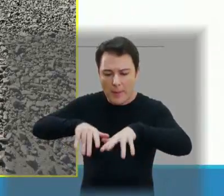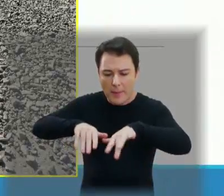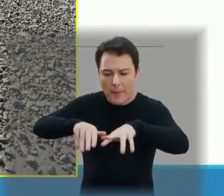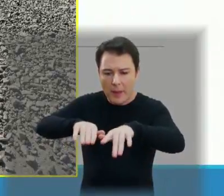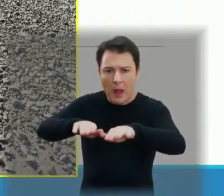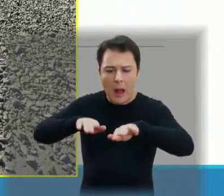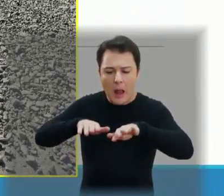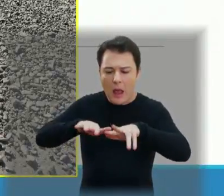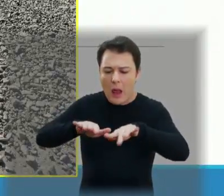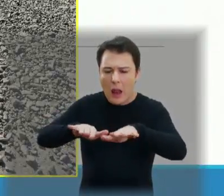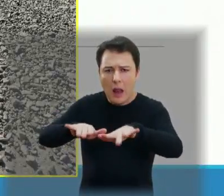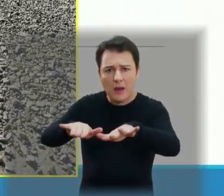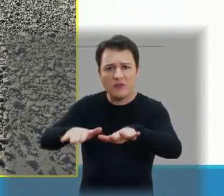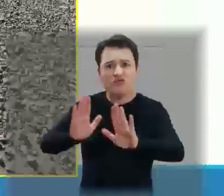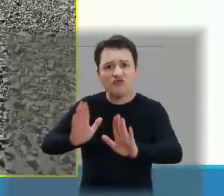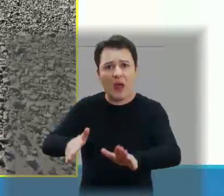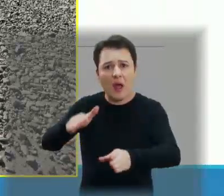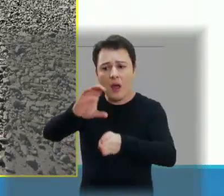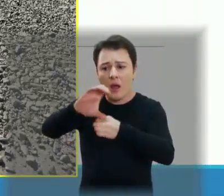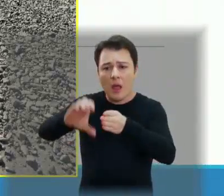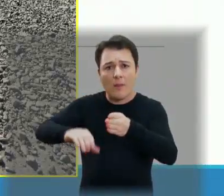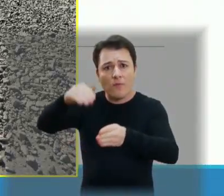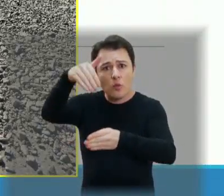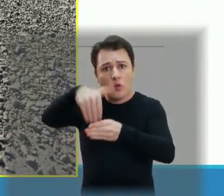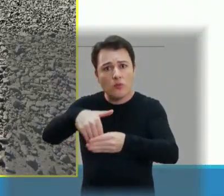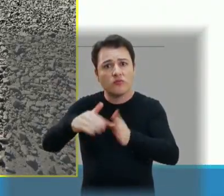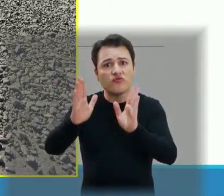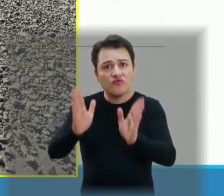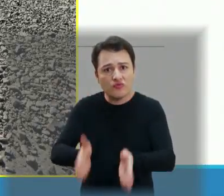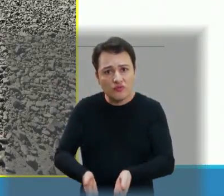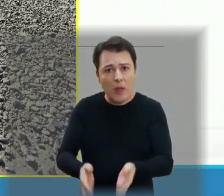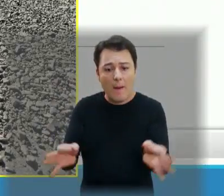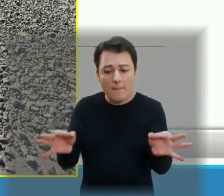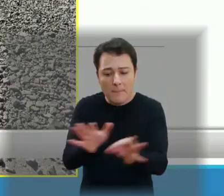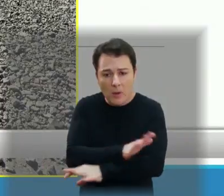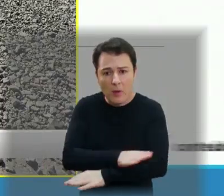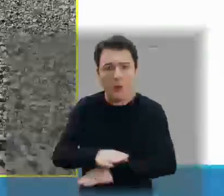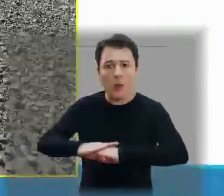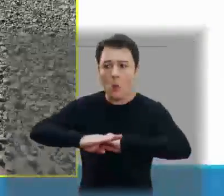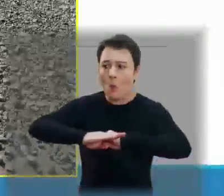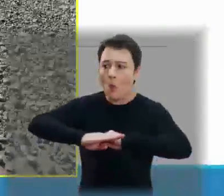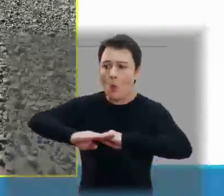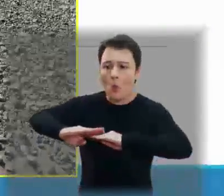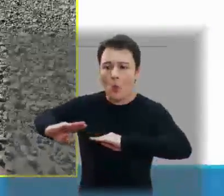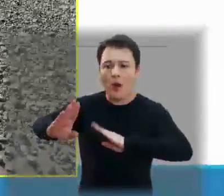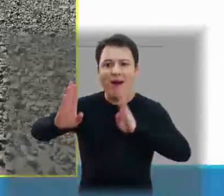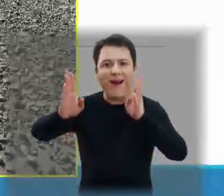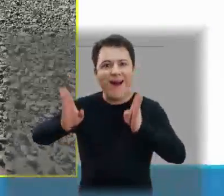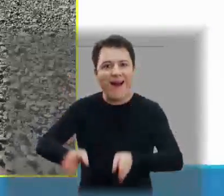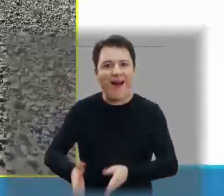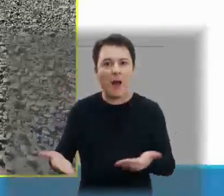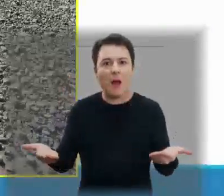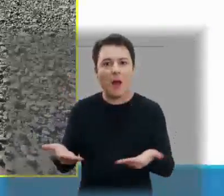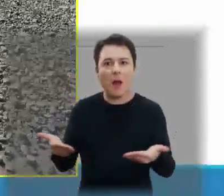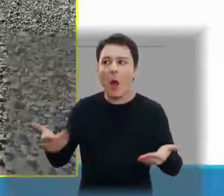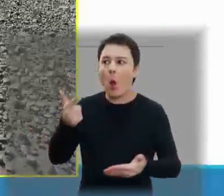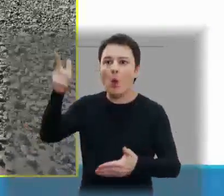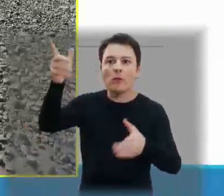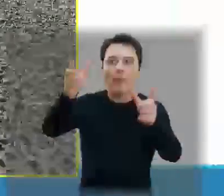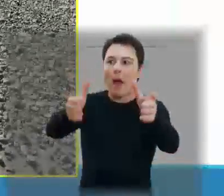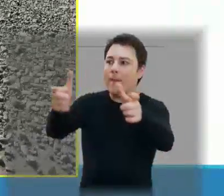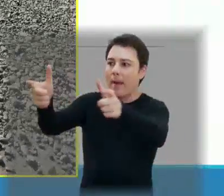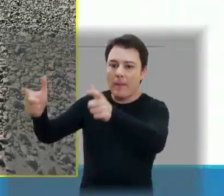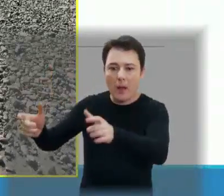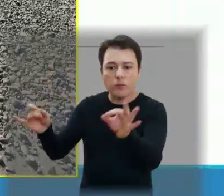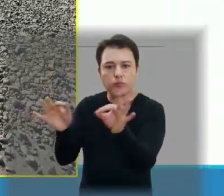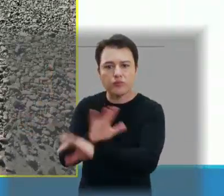na Câmara e alguns lugares que já foi feito o recapeamento e já foi passado lá, já fez em outros bairros por aí, e o